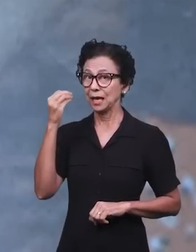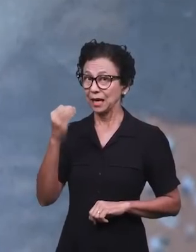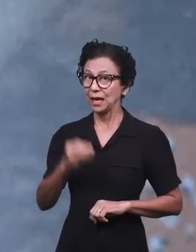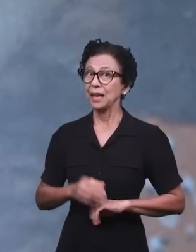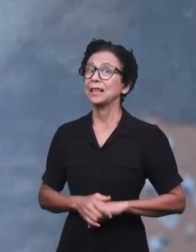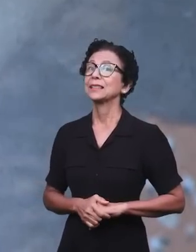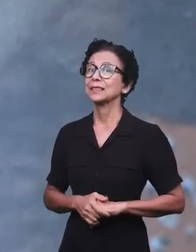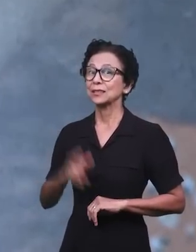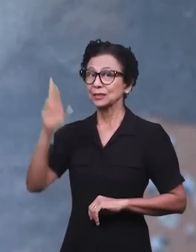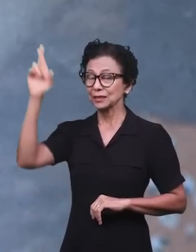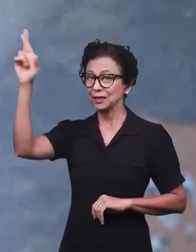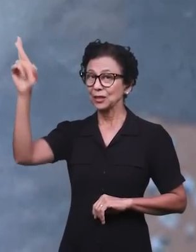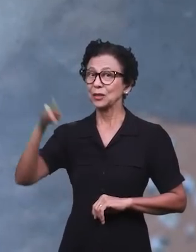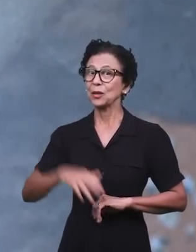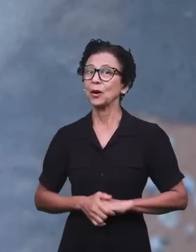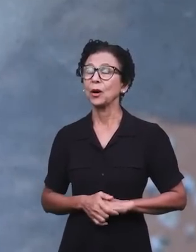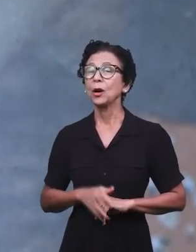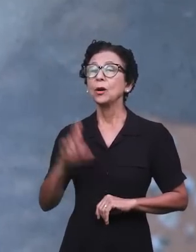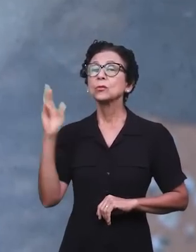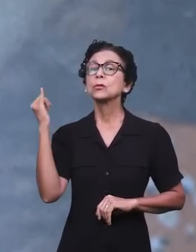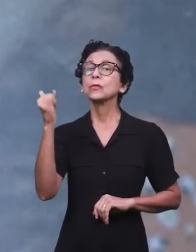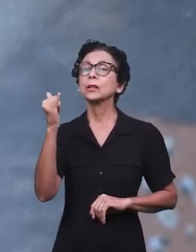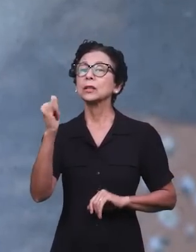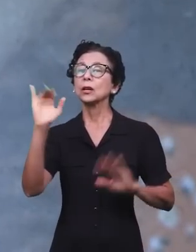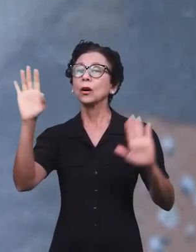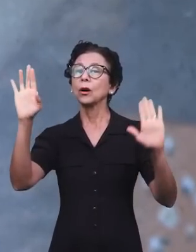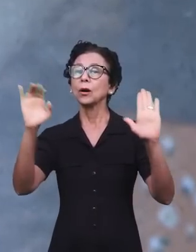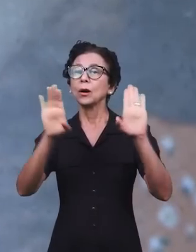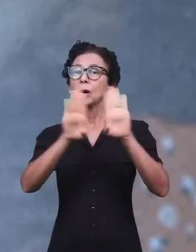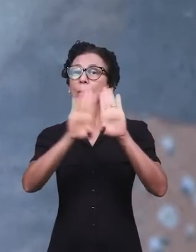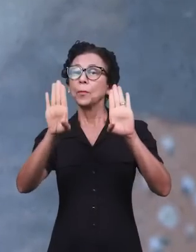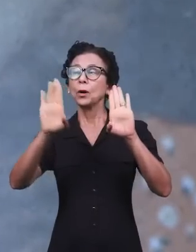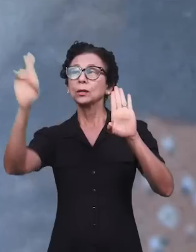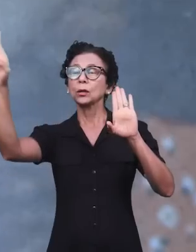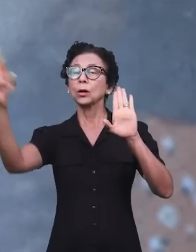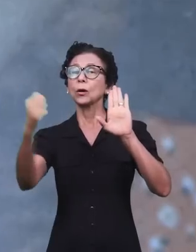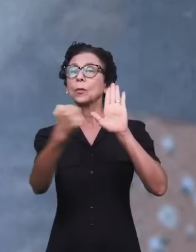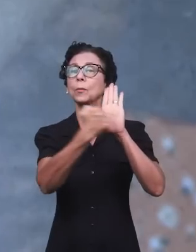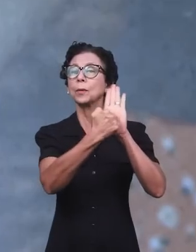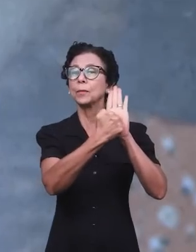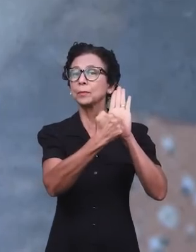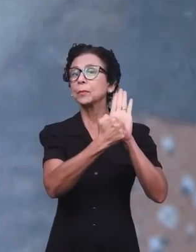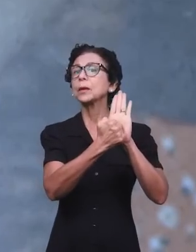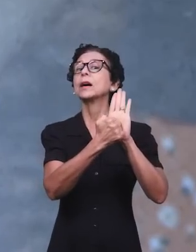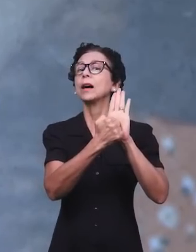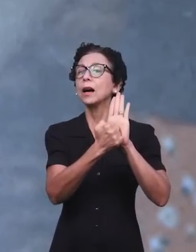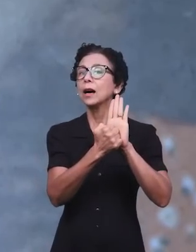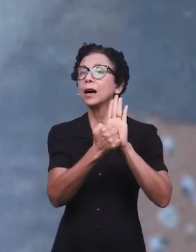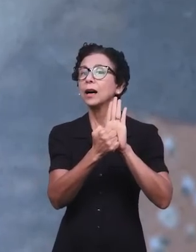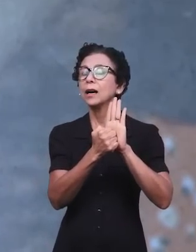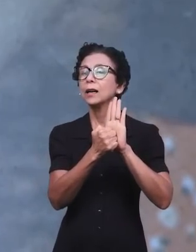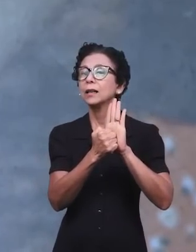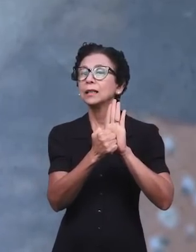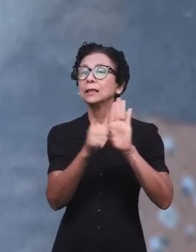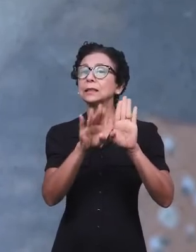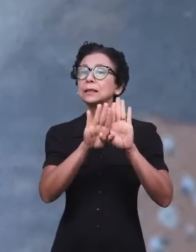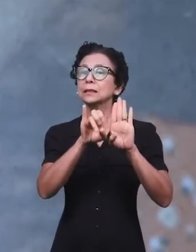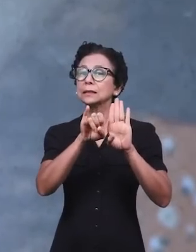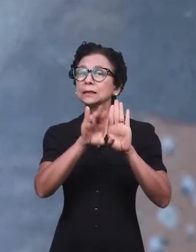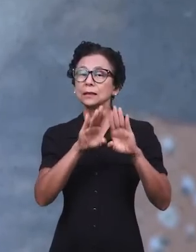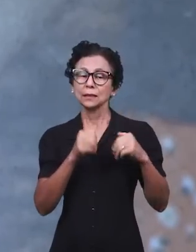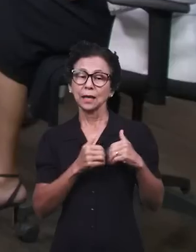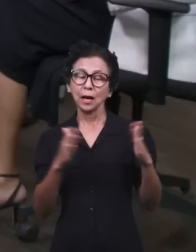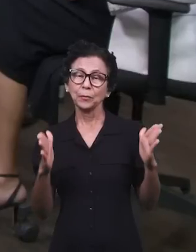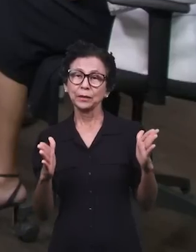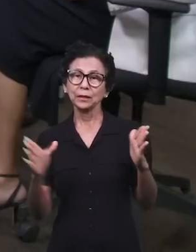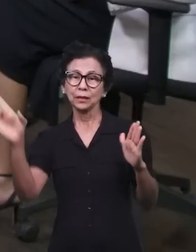bato, é o que diz o Senhor. Se alguém ouvir a minha voz e abrir a porta, eu entrarei, com ele cearei, e ele comigo, é a promessa do Senhor para cada um de